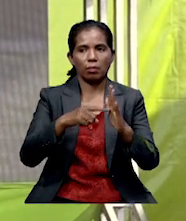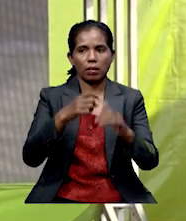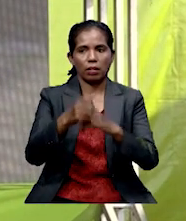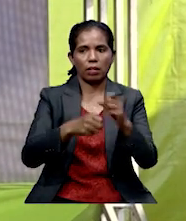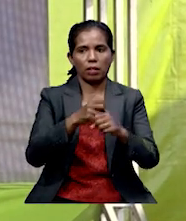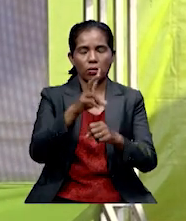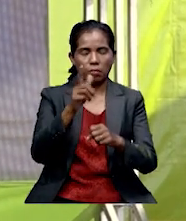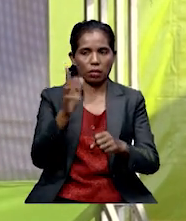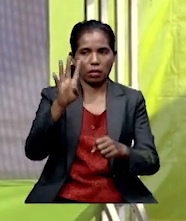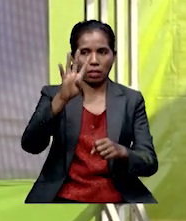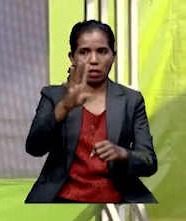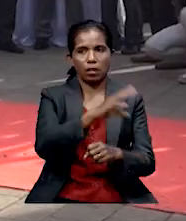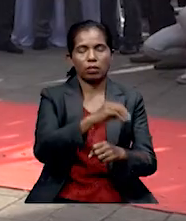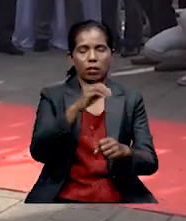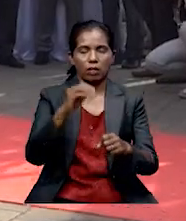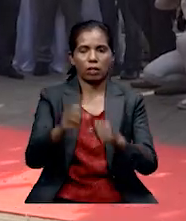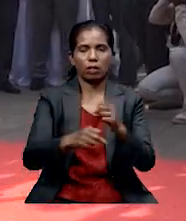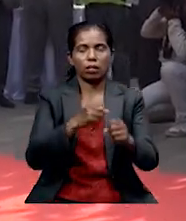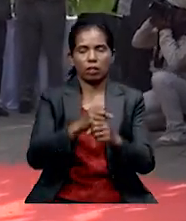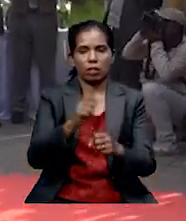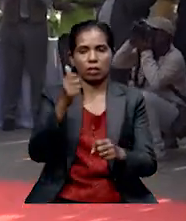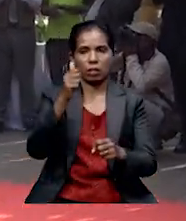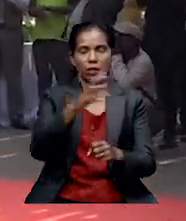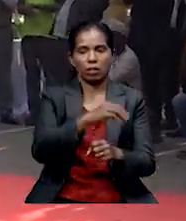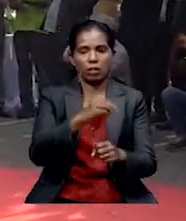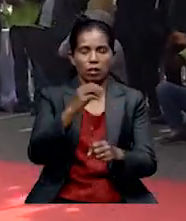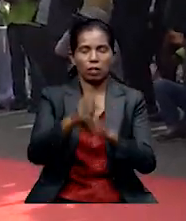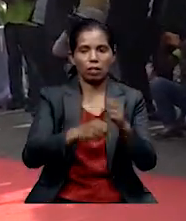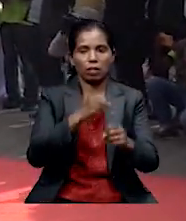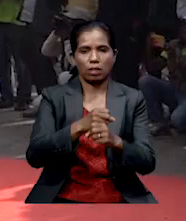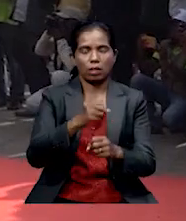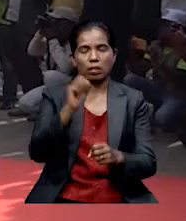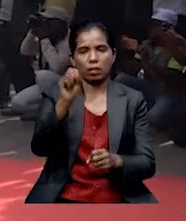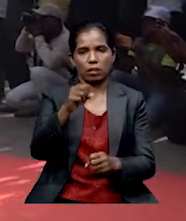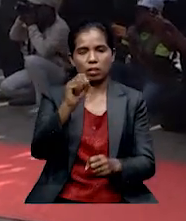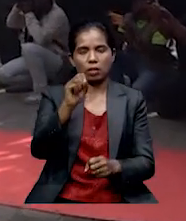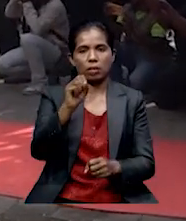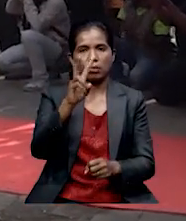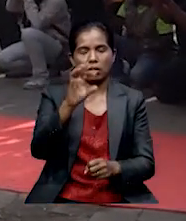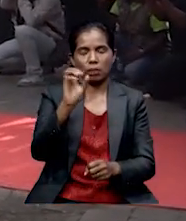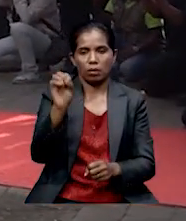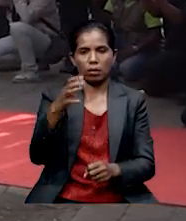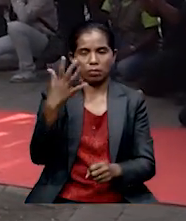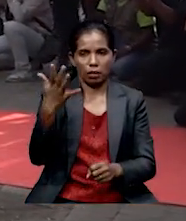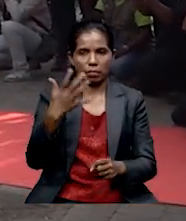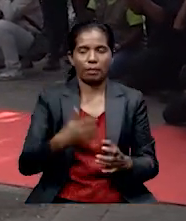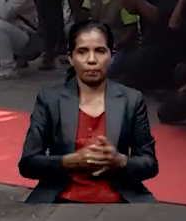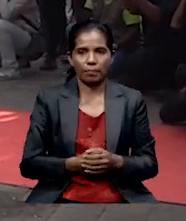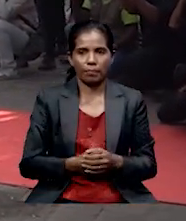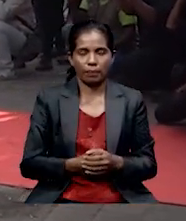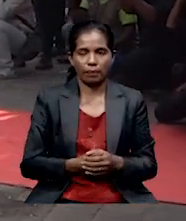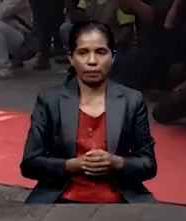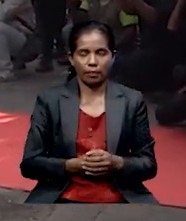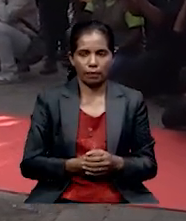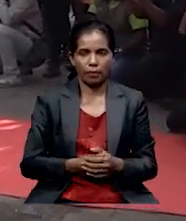Hat, segundo Iatina Ringrua Sanulu, no terceiro Iatina Ringrua Sanulu Resinlima. No census badalahat,